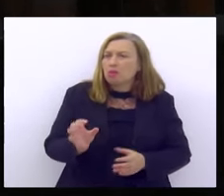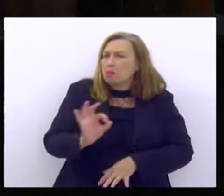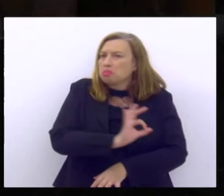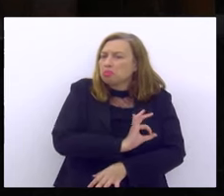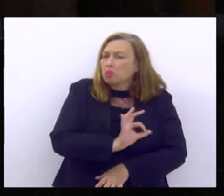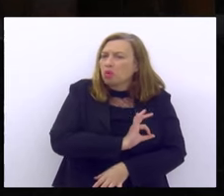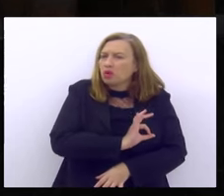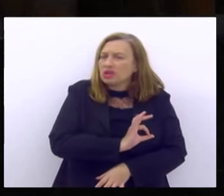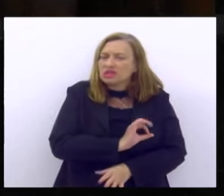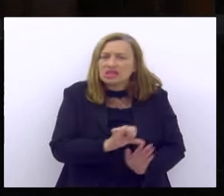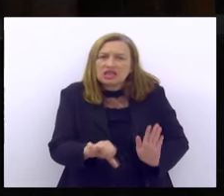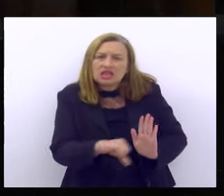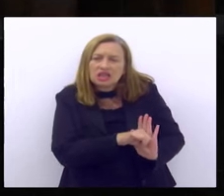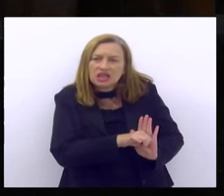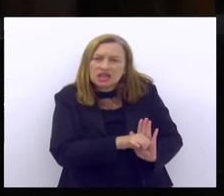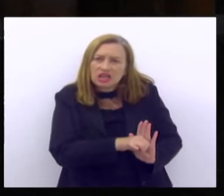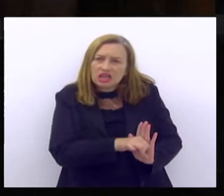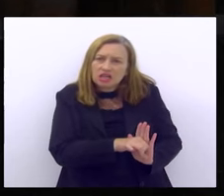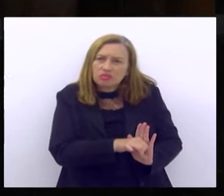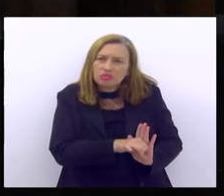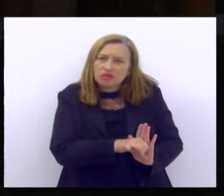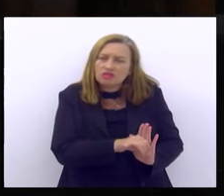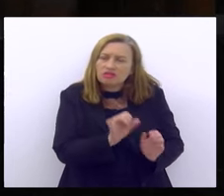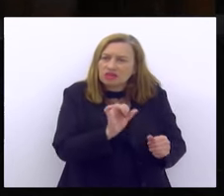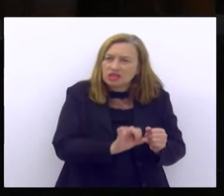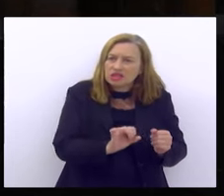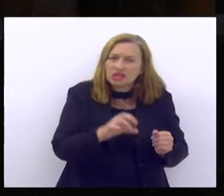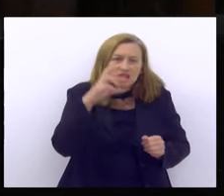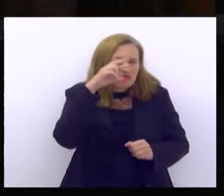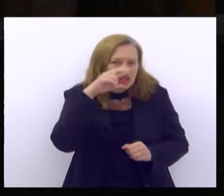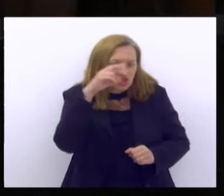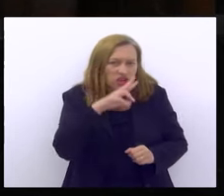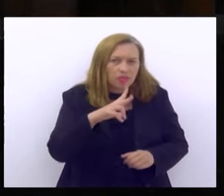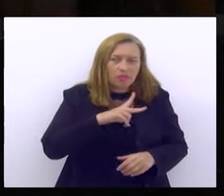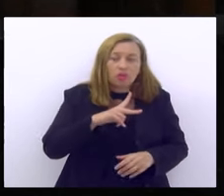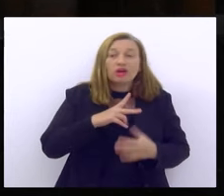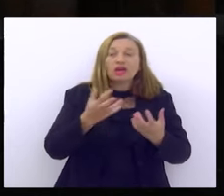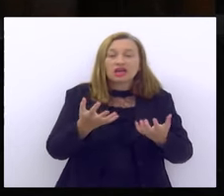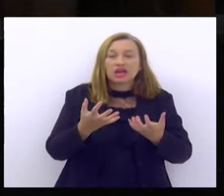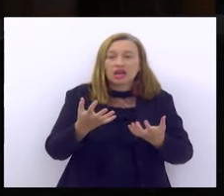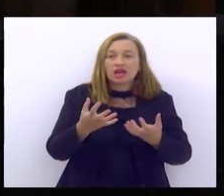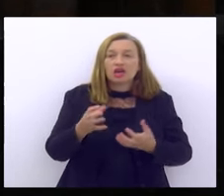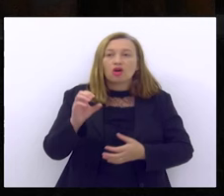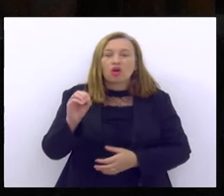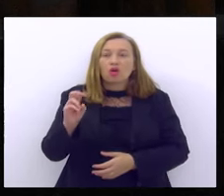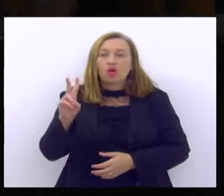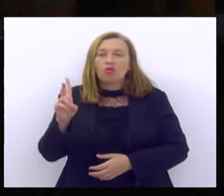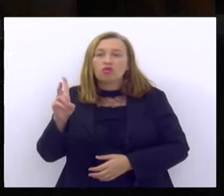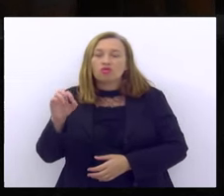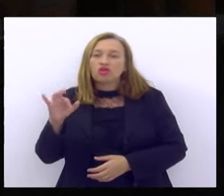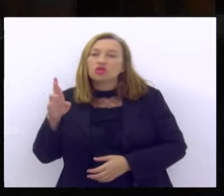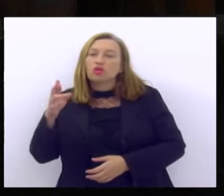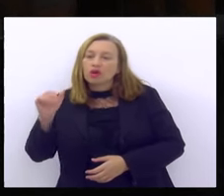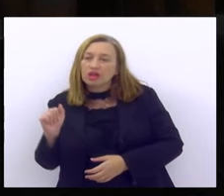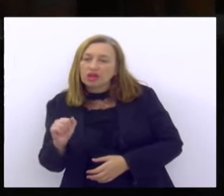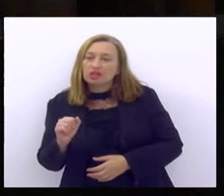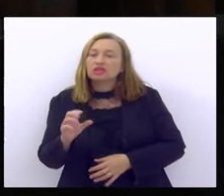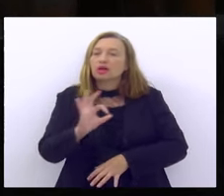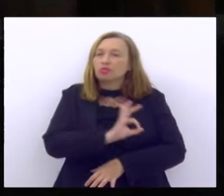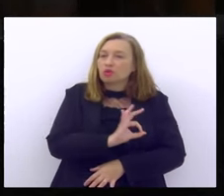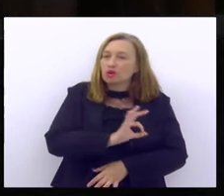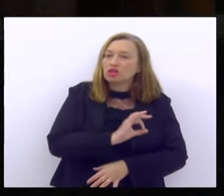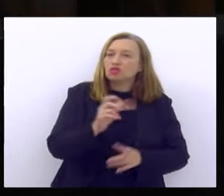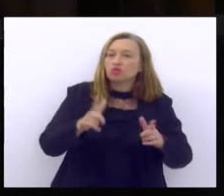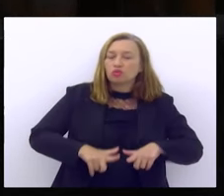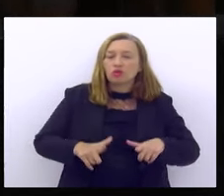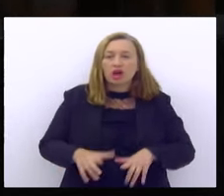Civil cometer crimes e ela mesmo se investigar. A gente quer que as ouvidorias das polícias sejam, de fato, um espaço